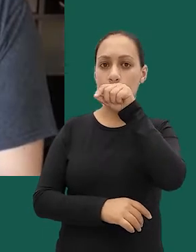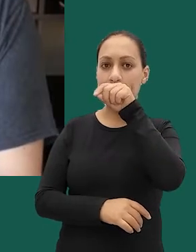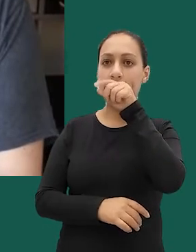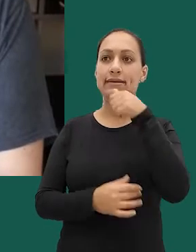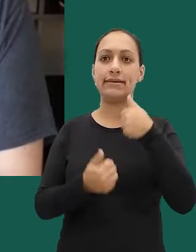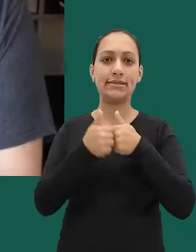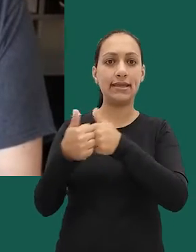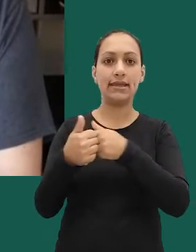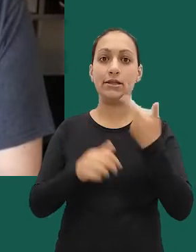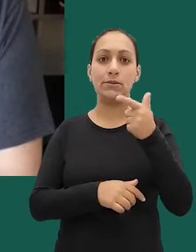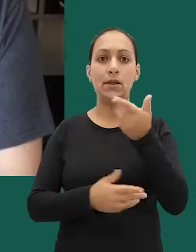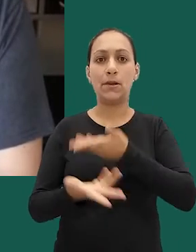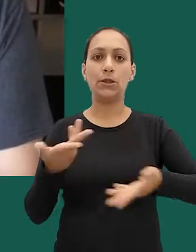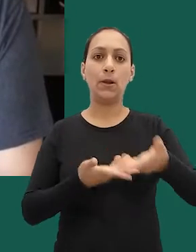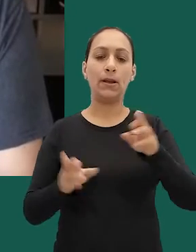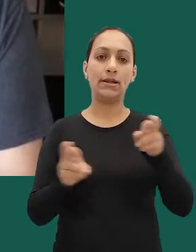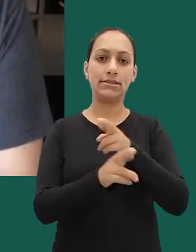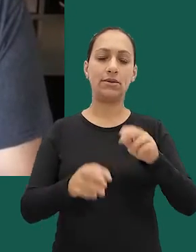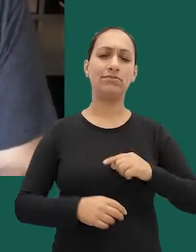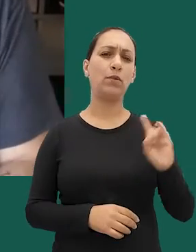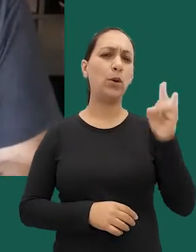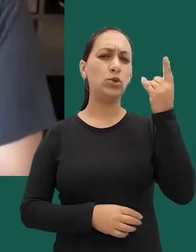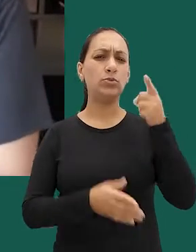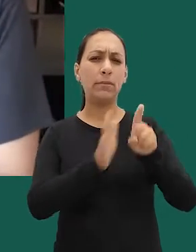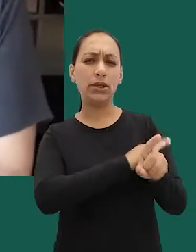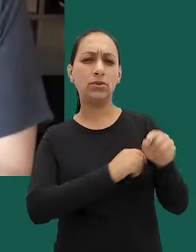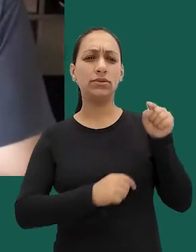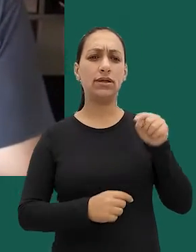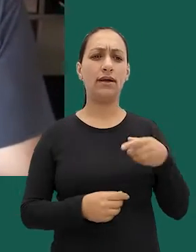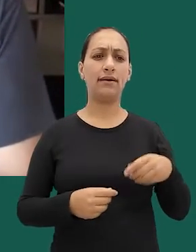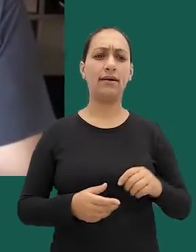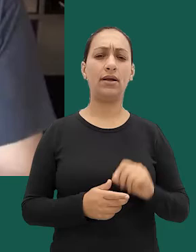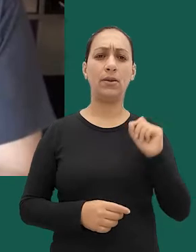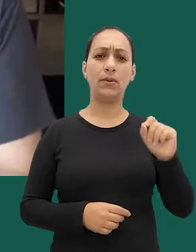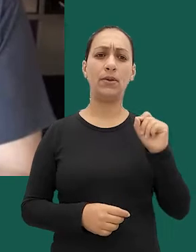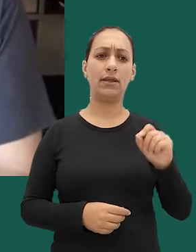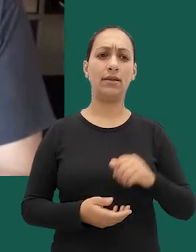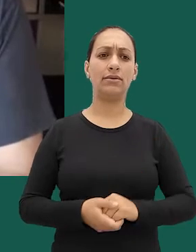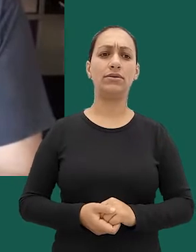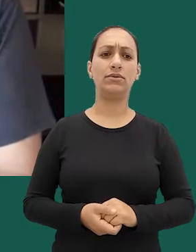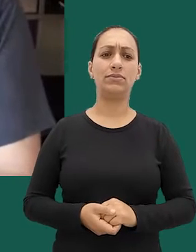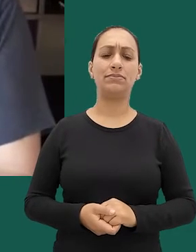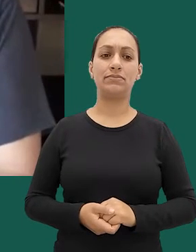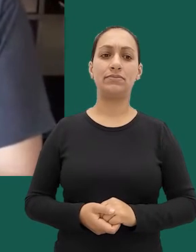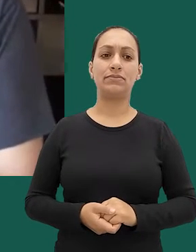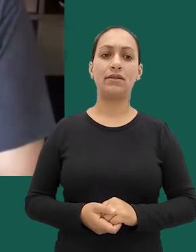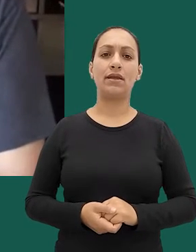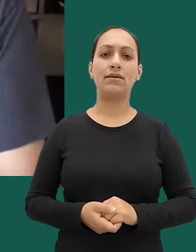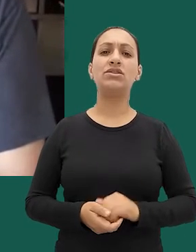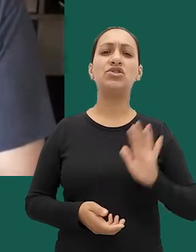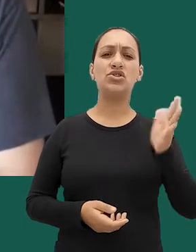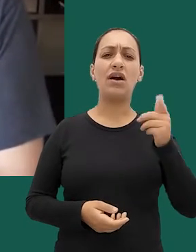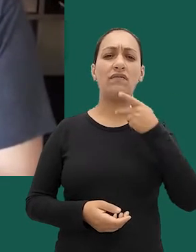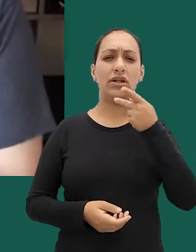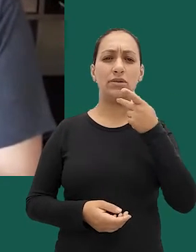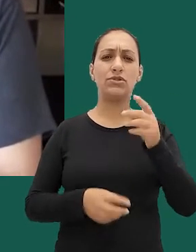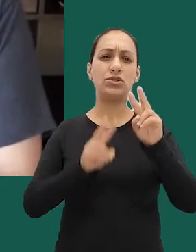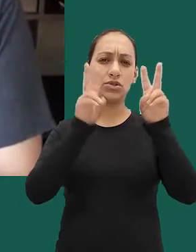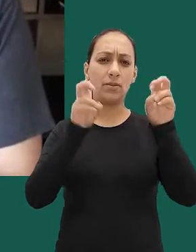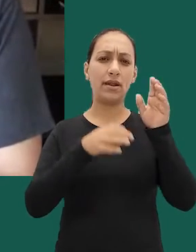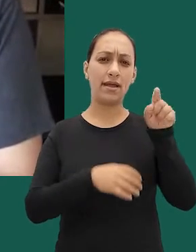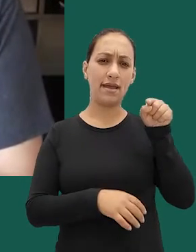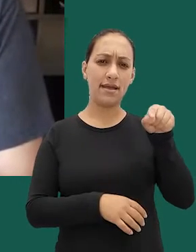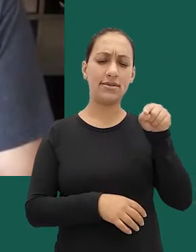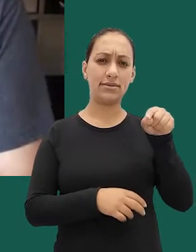Eu tenho uma última pergunta, que é, na verdade, sobre os bootcamps. que a gente já trocou uma ideia sobre isso. Eu queria saber o